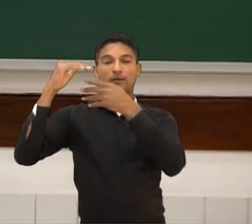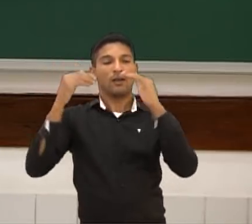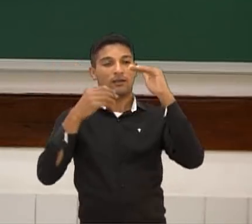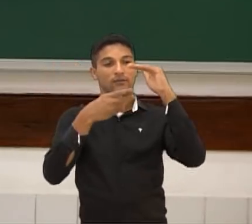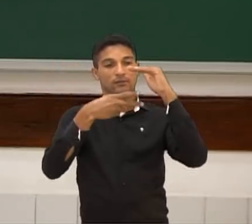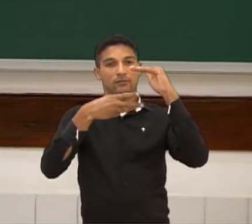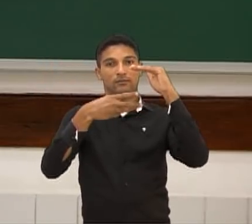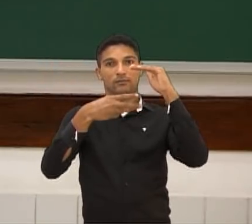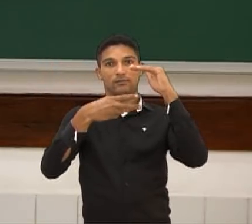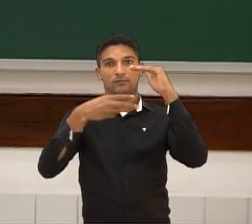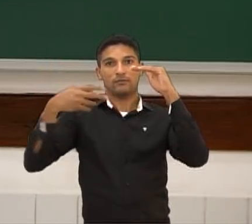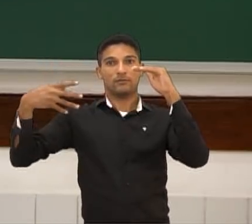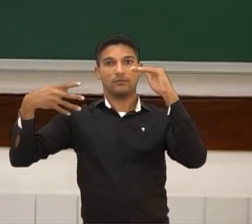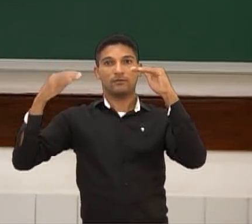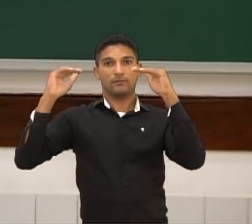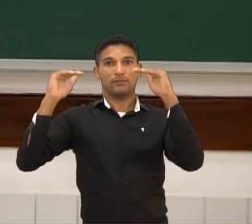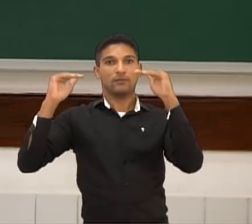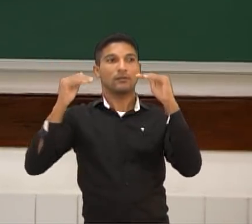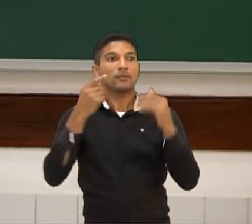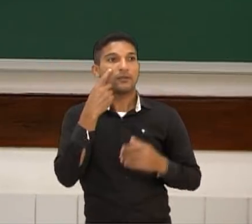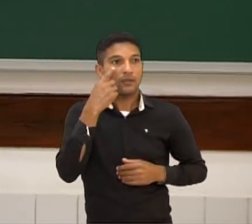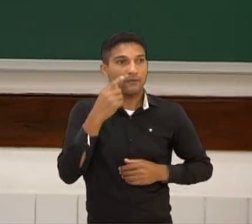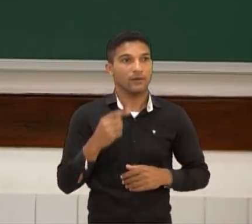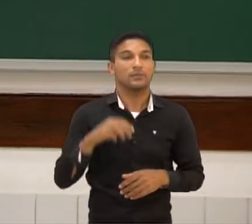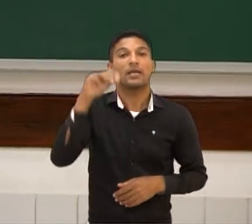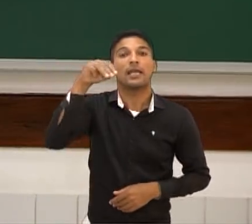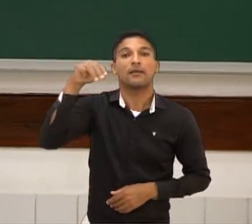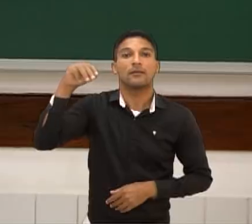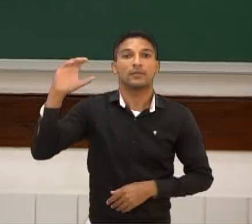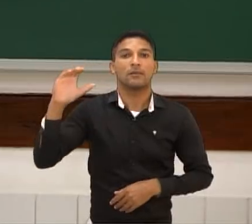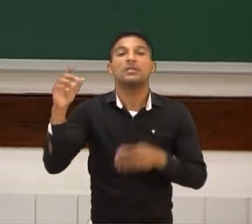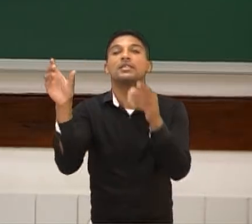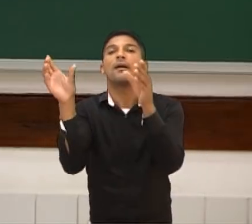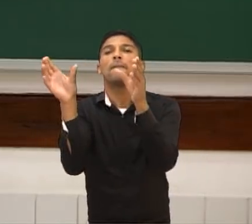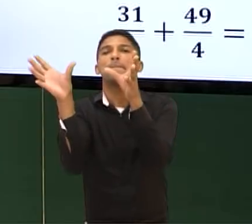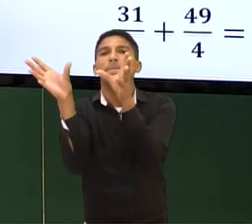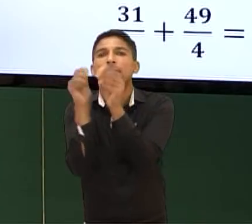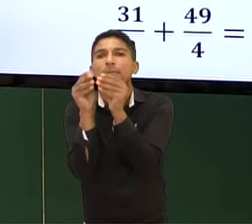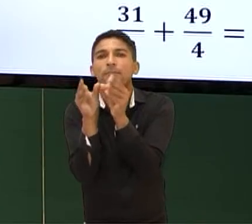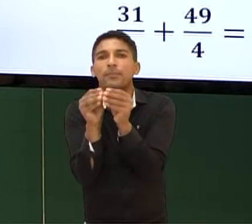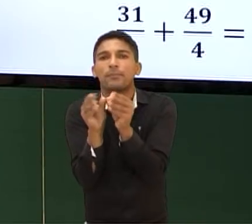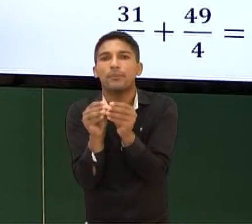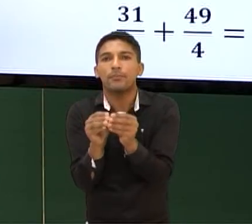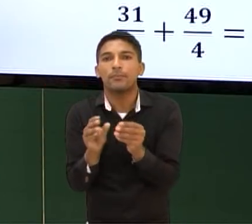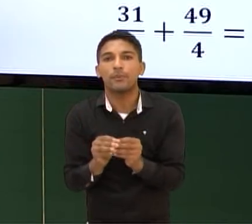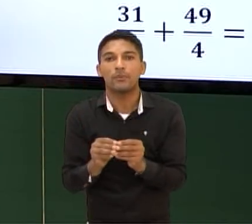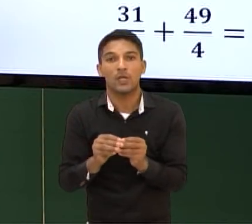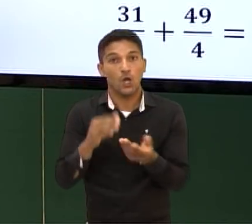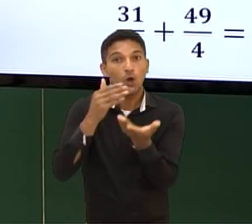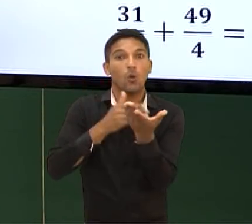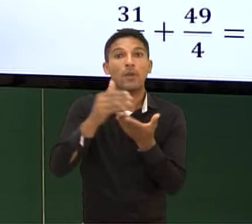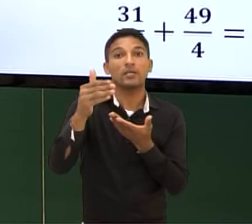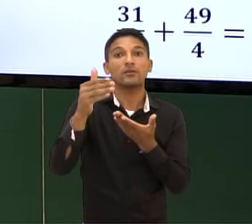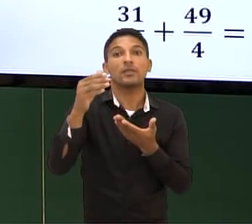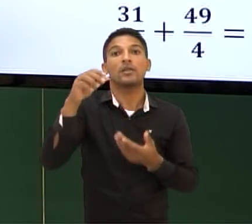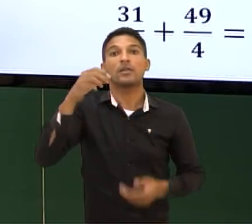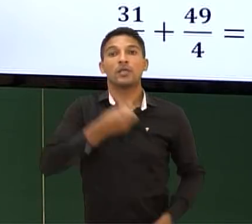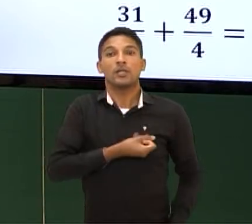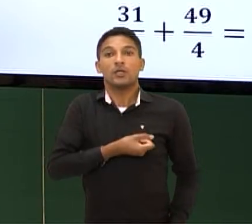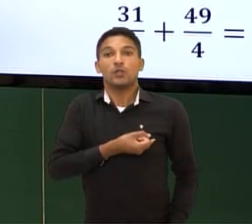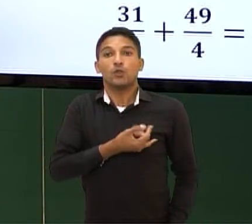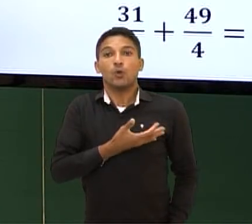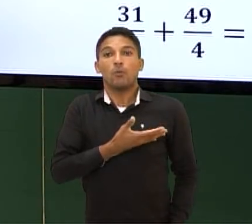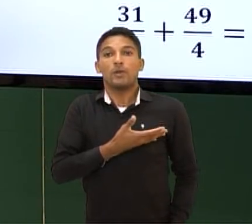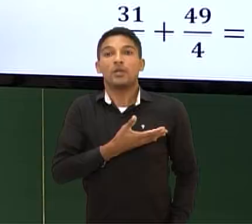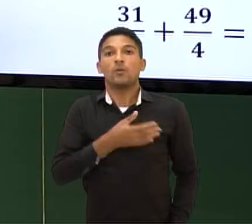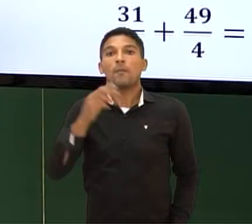o MMC é uma decomposição de números em fatores primos. Começo pelo número primo, certo? Pelo primeiro número